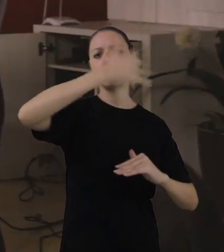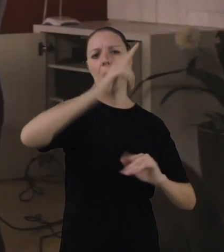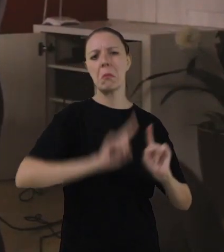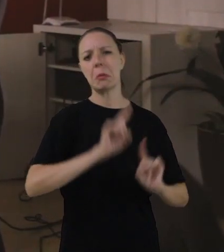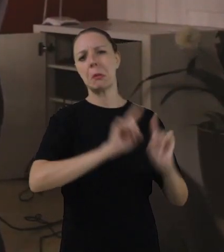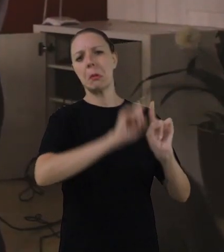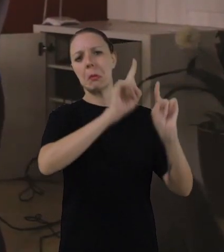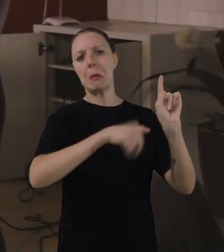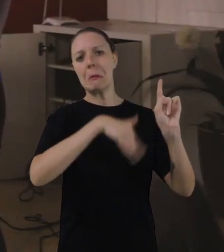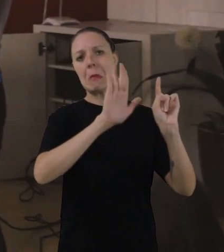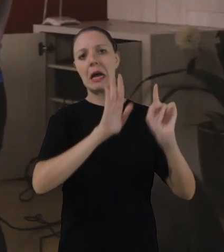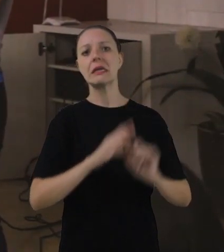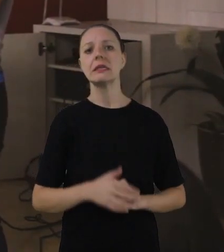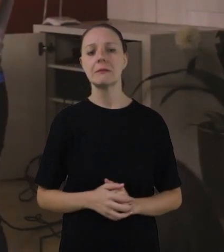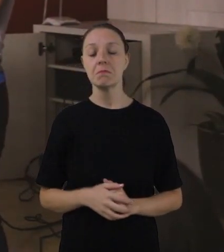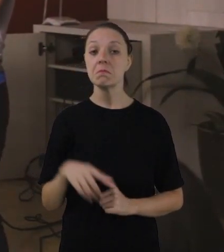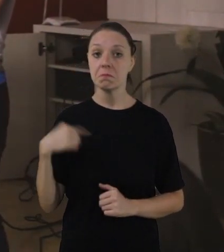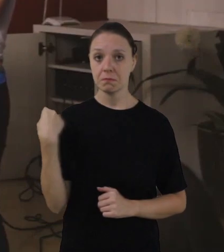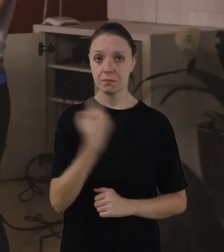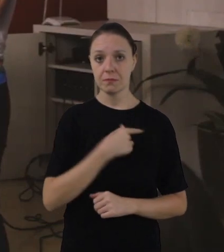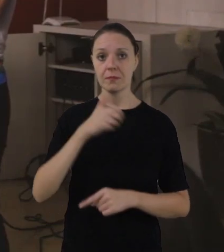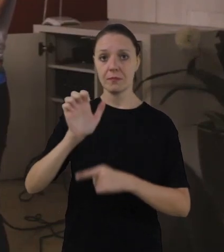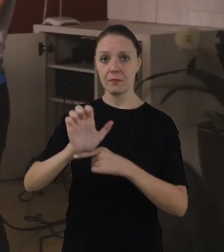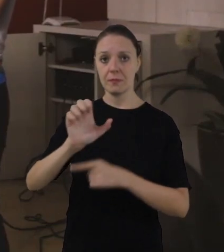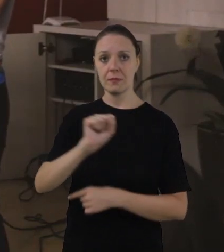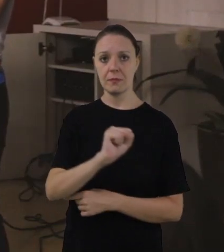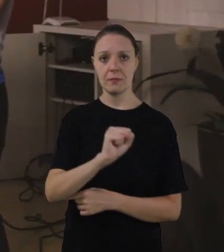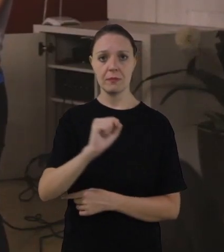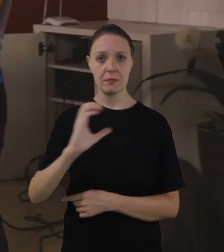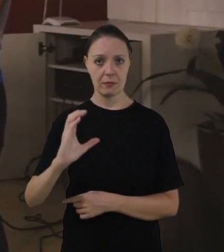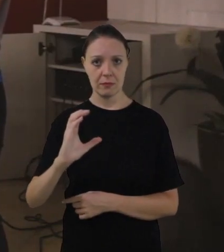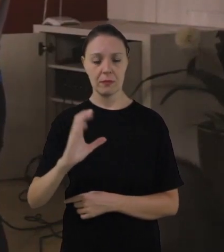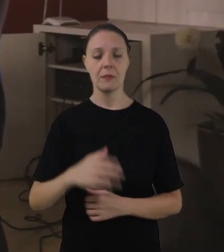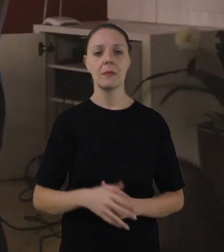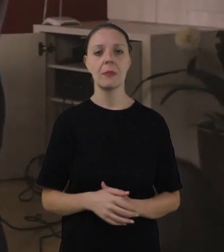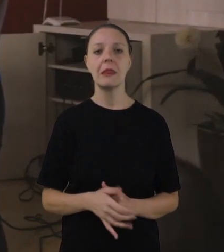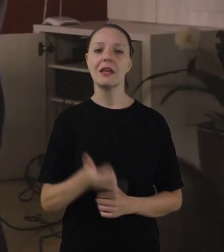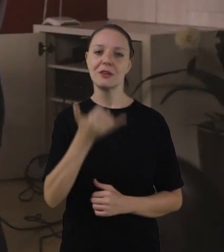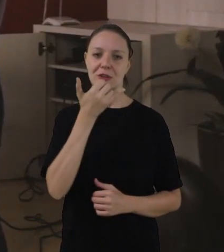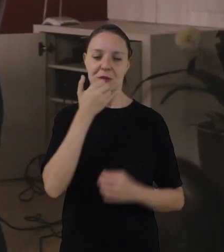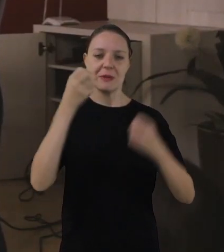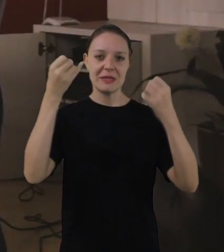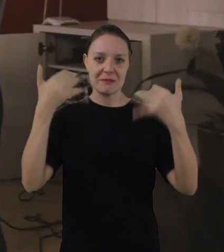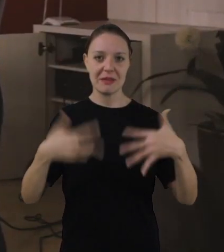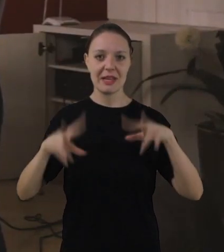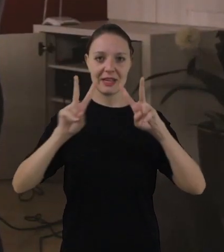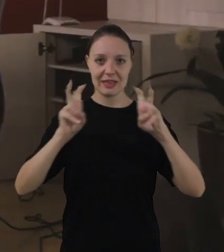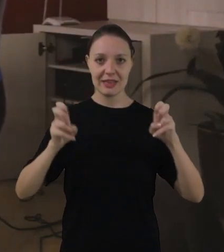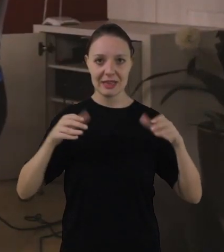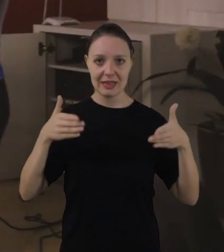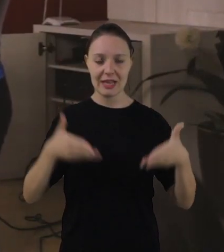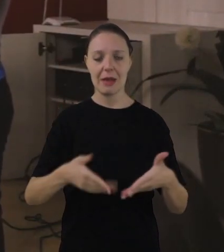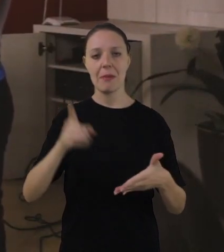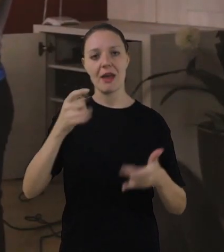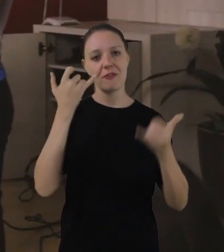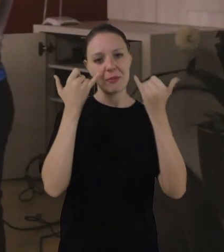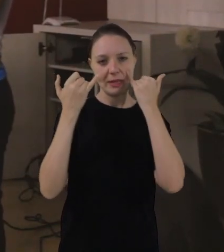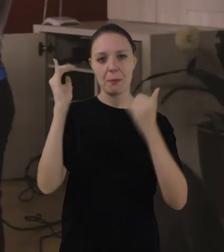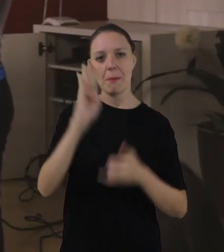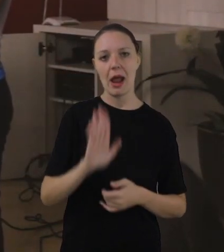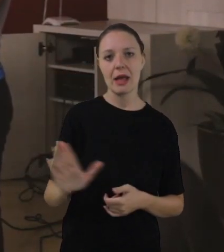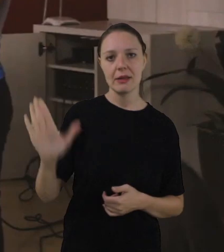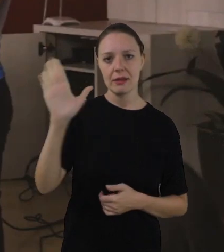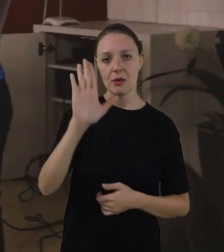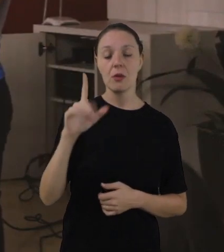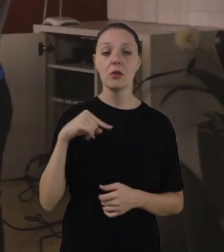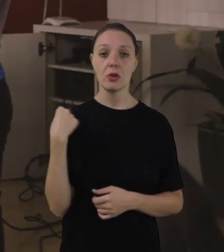Assim, nós estamos em Santa Catarina, né? Vocês me desculpem eu estar falando isso, eu estou falando de dados do Brasil, mas a gente está em